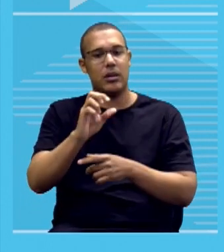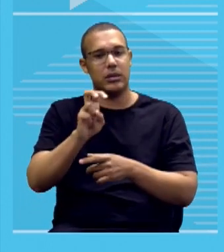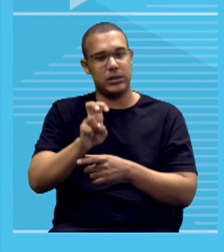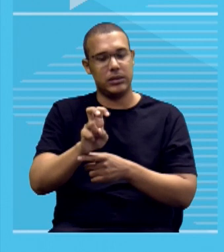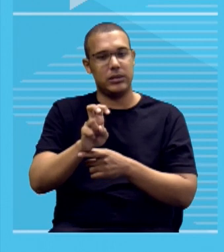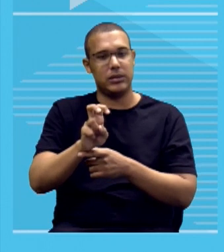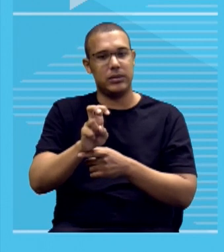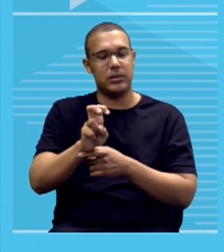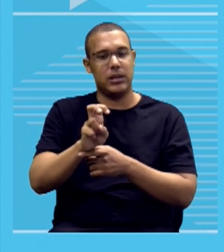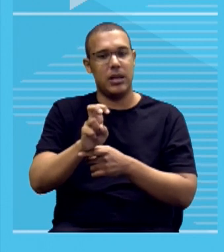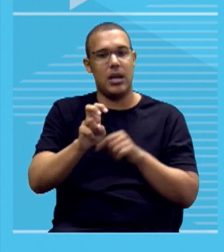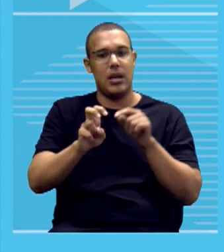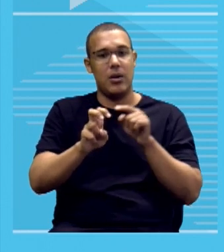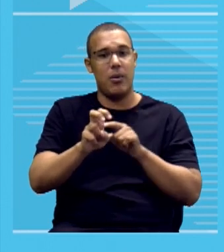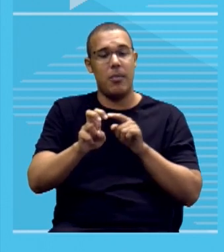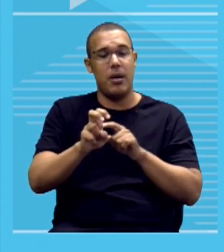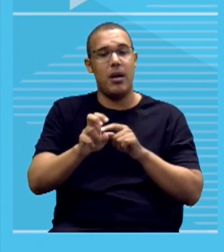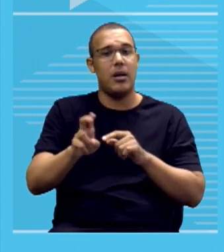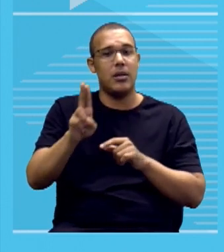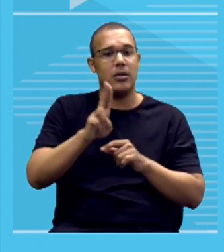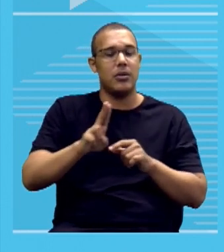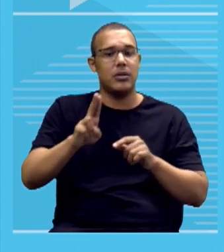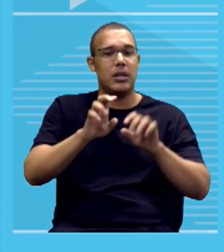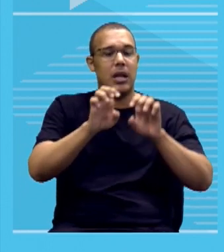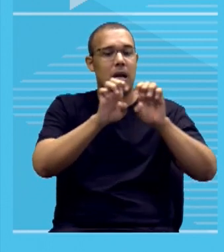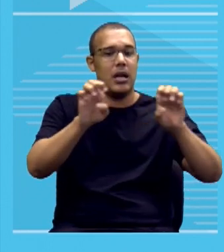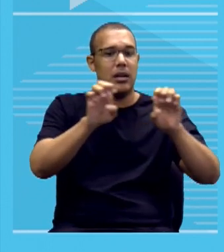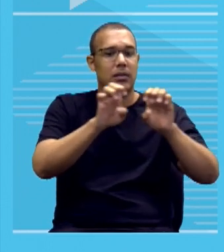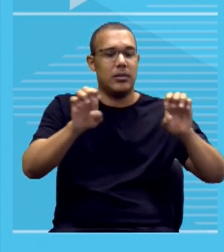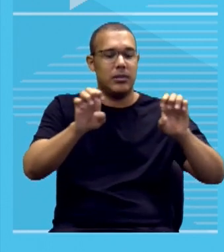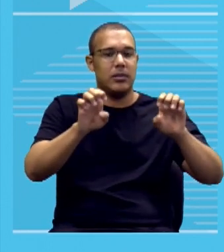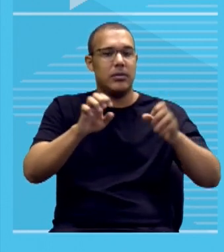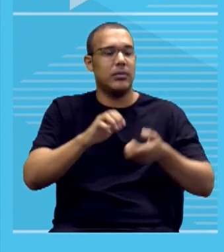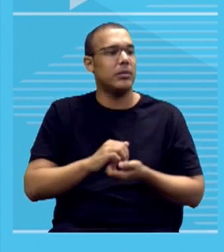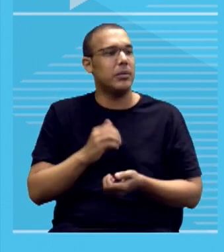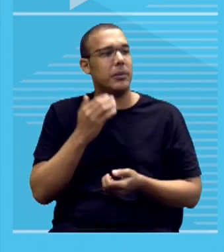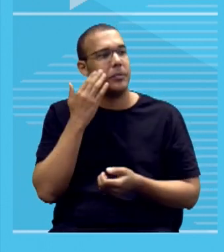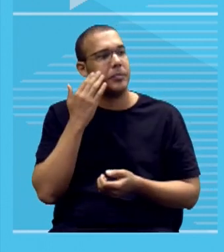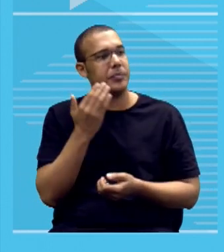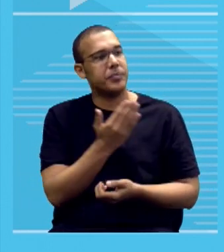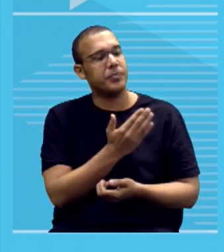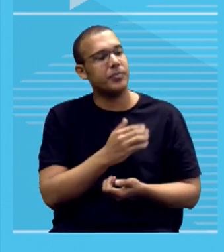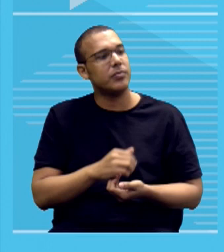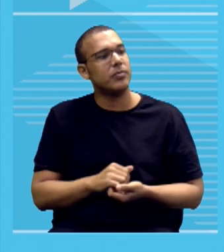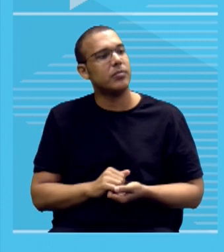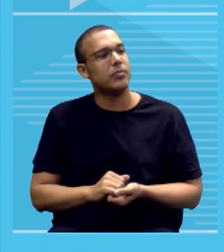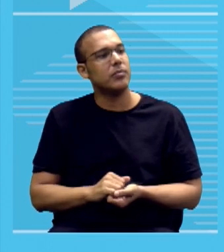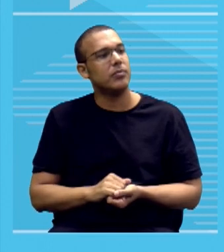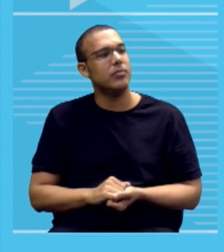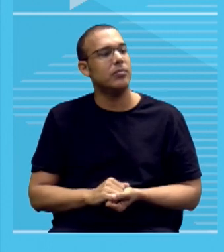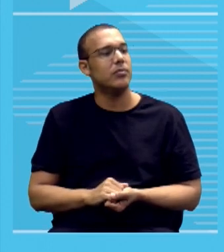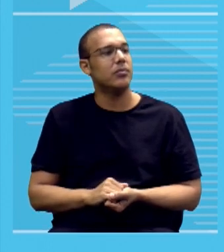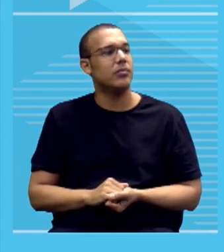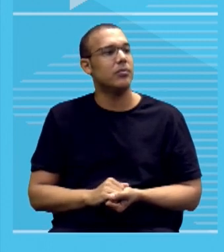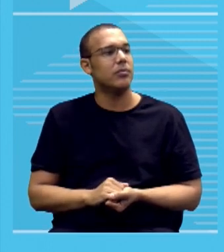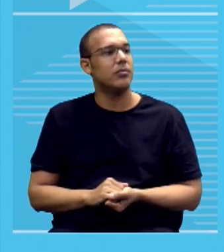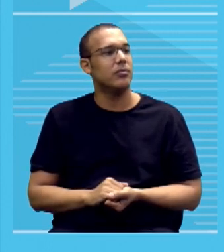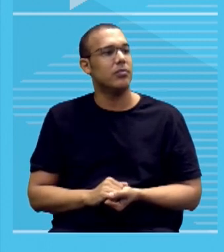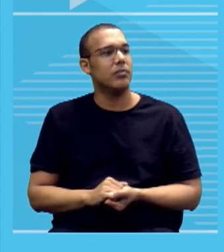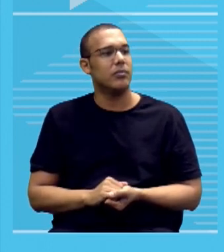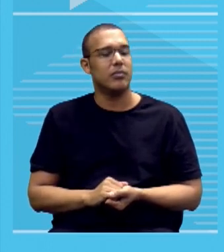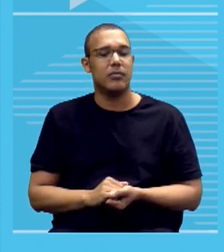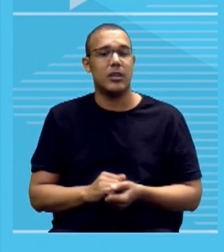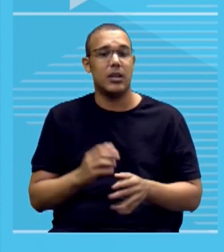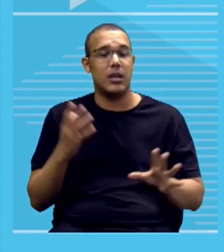dessa corrente e aplico na equação do receptor. Força contra a eletromotriz é igual a 6 menos 1 vezes 5. Então, 6 menos